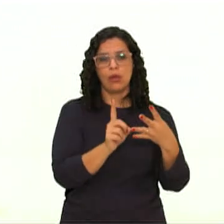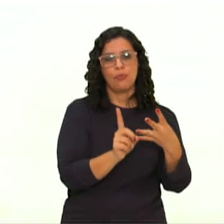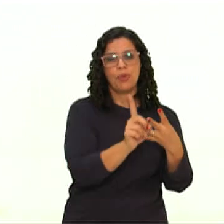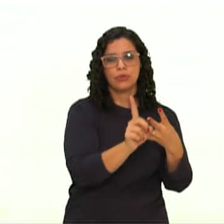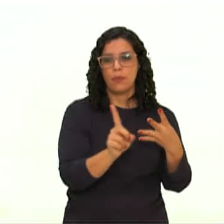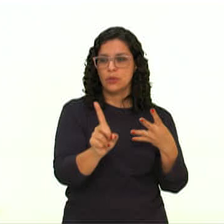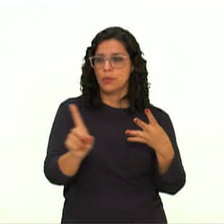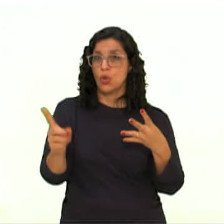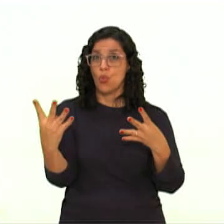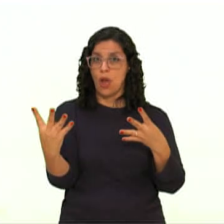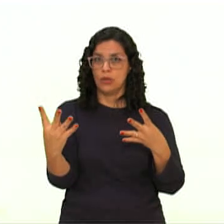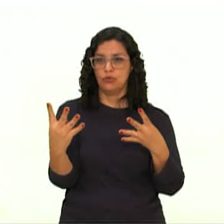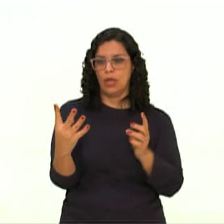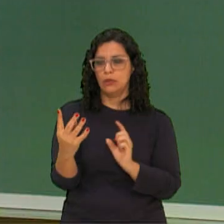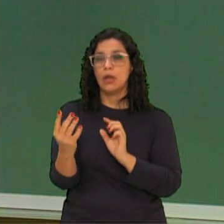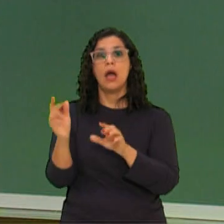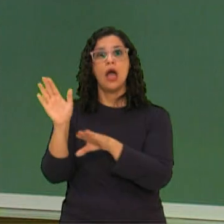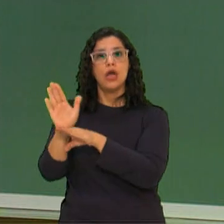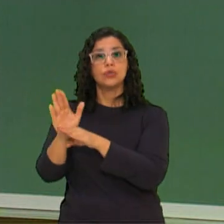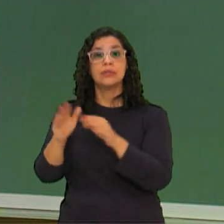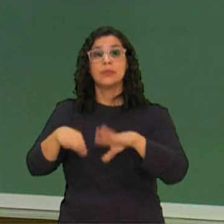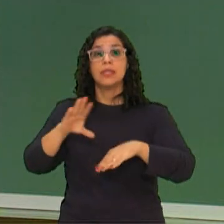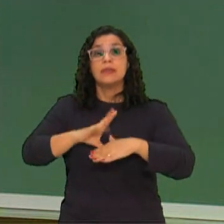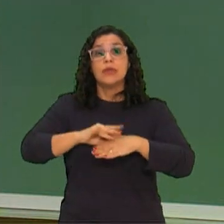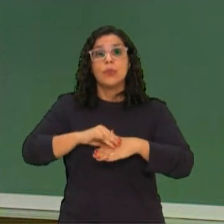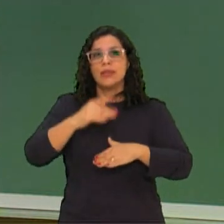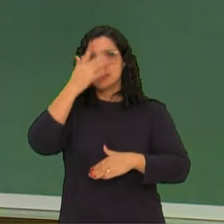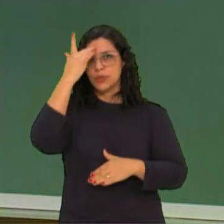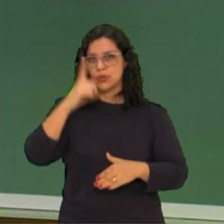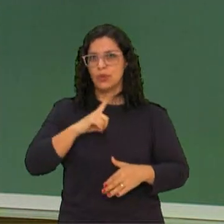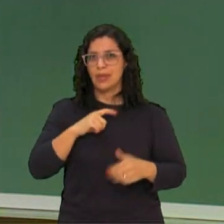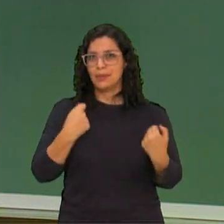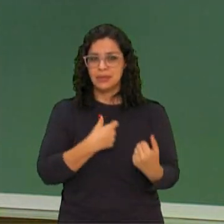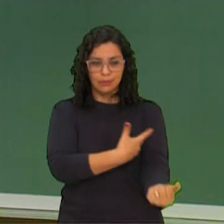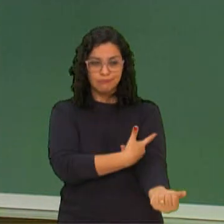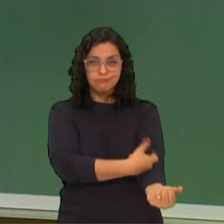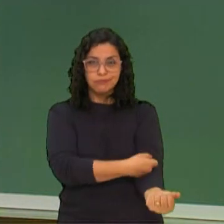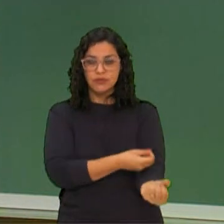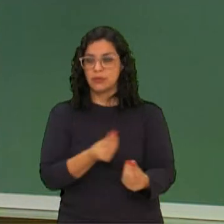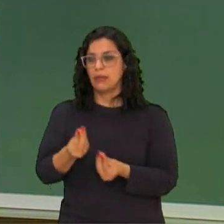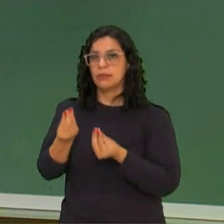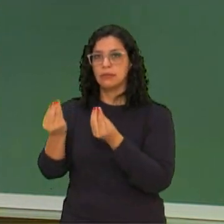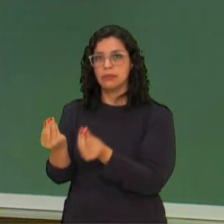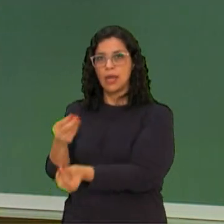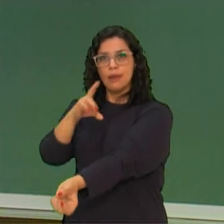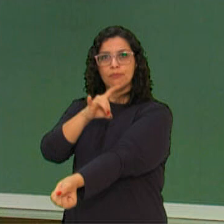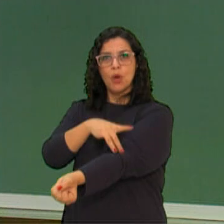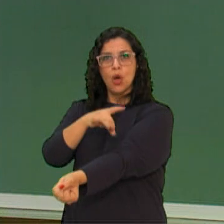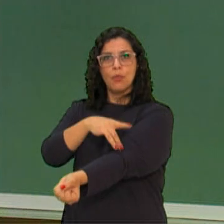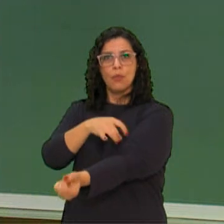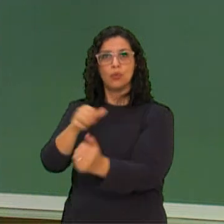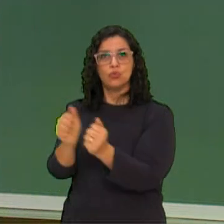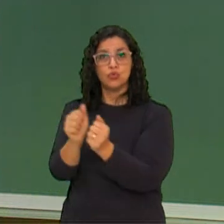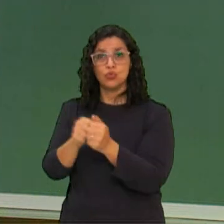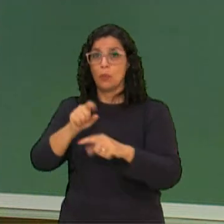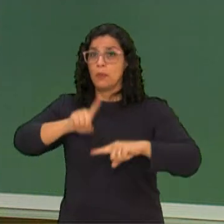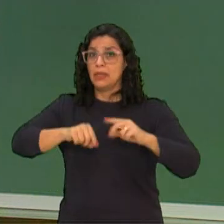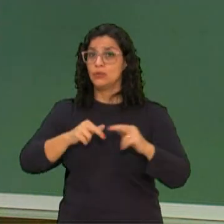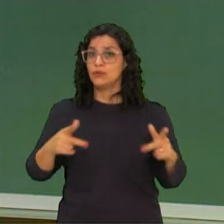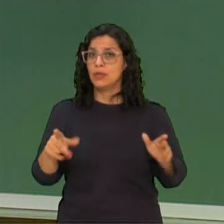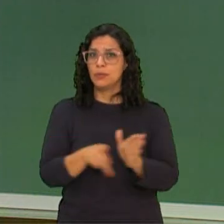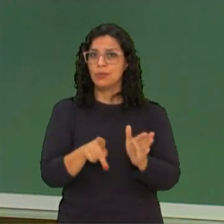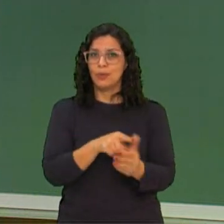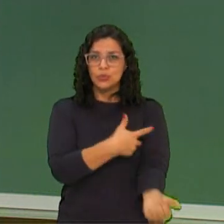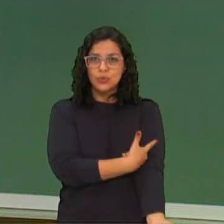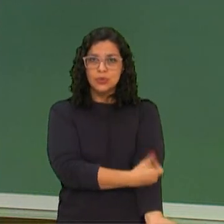Conforme ali a sua patologia, né? O que o paciente tem, ele pode utilizar diferentes tipos de materiais